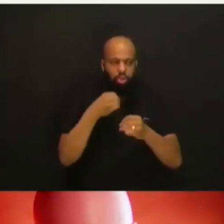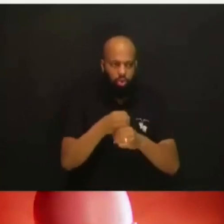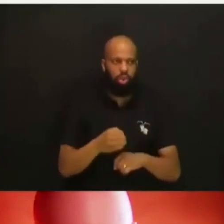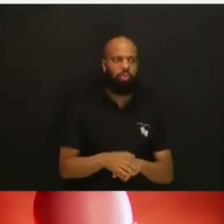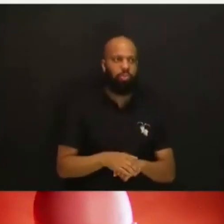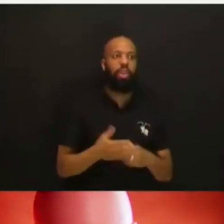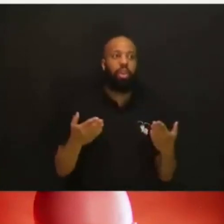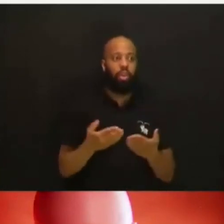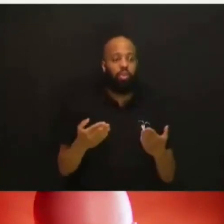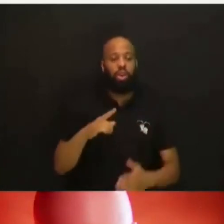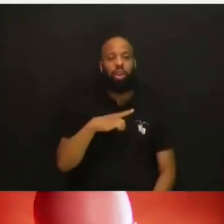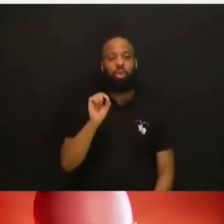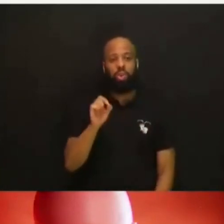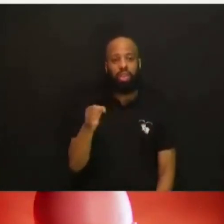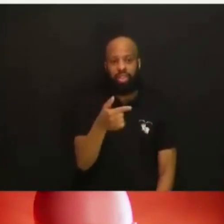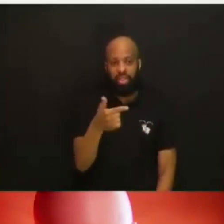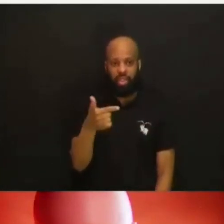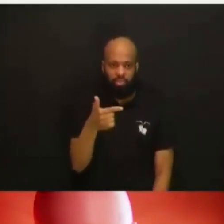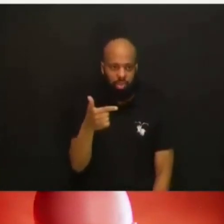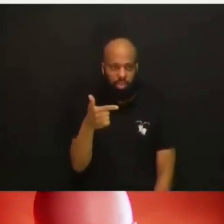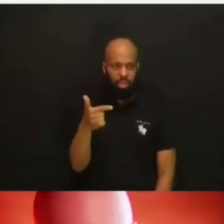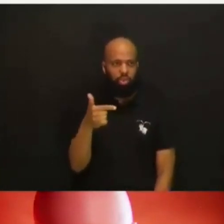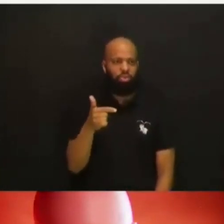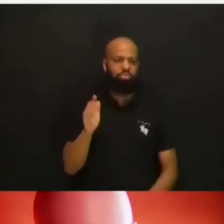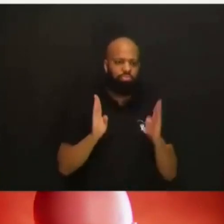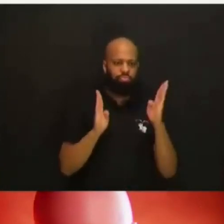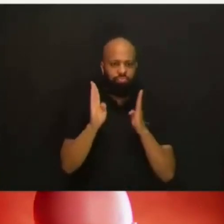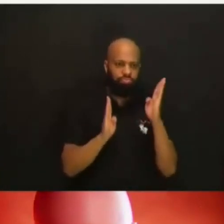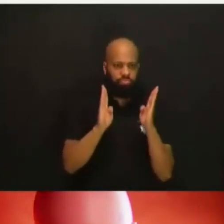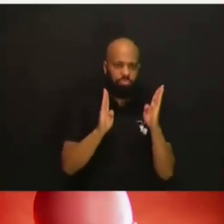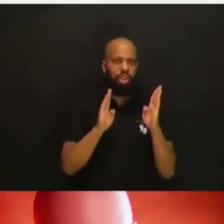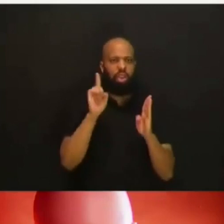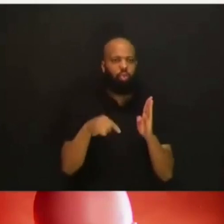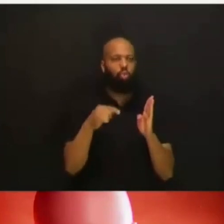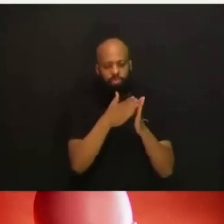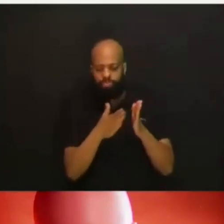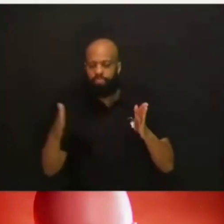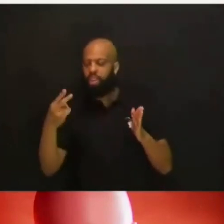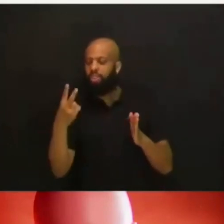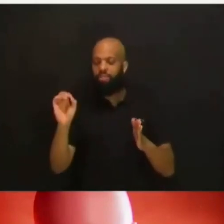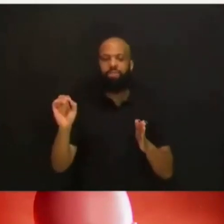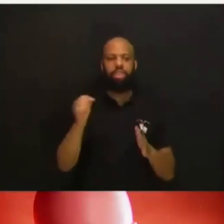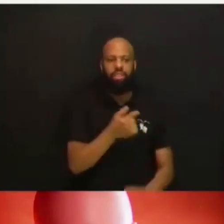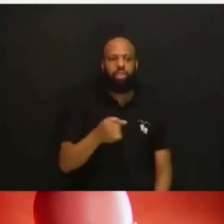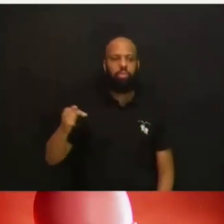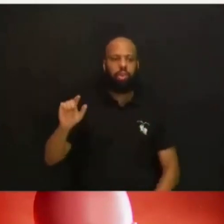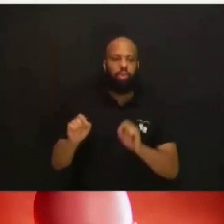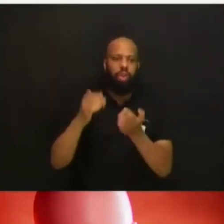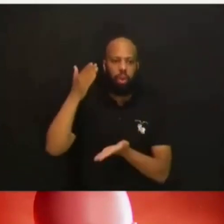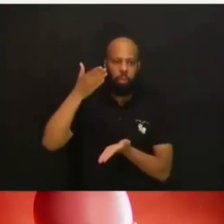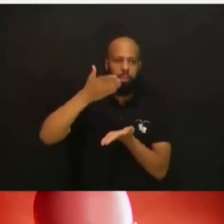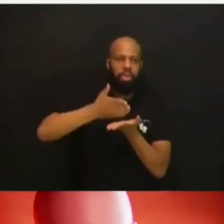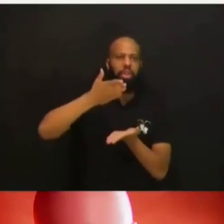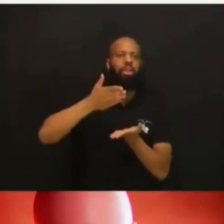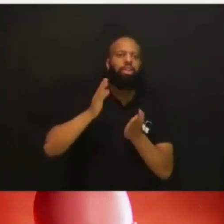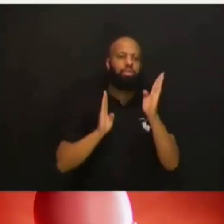gestação. Aqui nós vamos passar a metade da gravidez, tá? Nós vamos passar ali o marco das 20 semanas, que é a metade do período da gravidez.